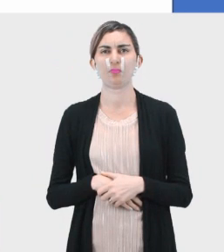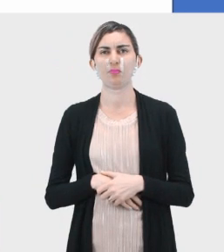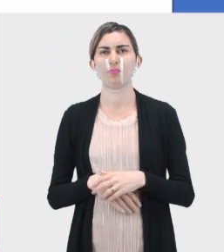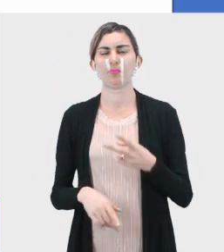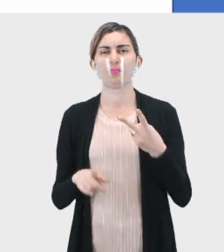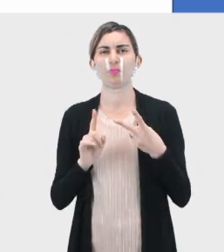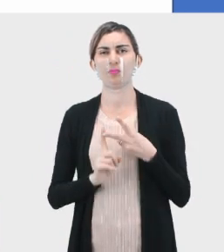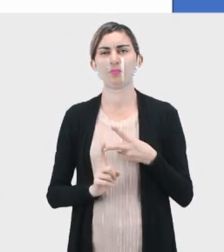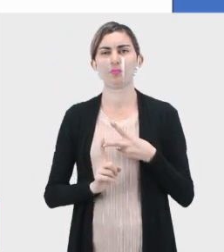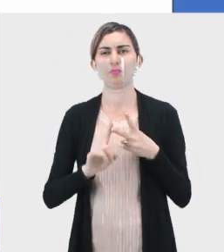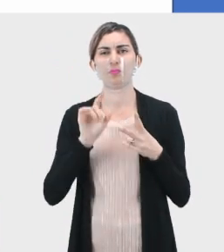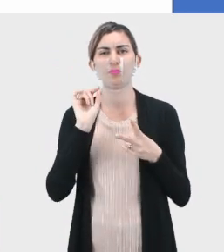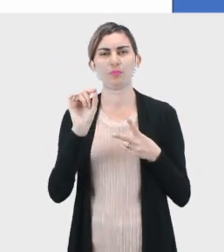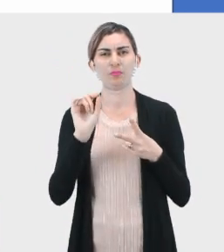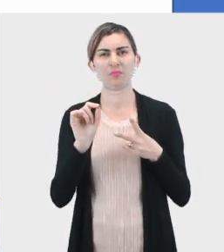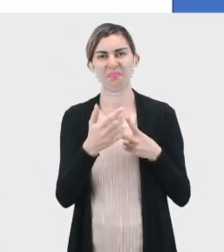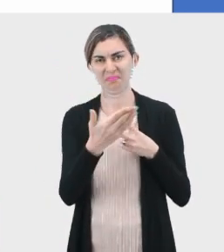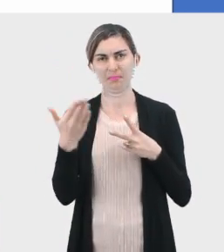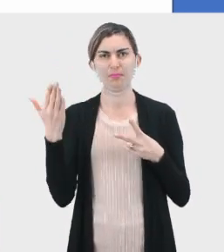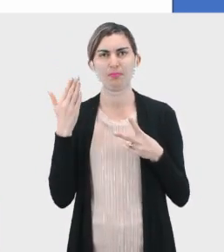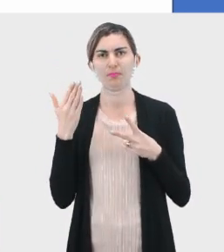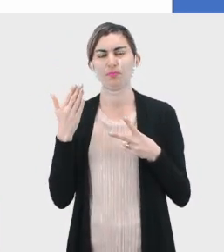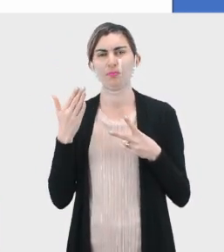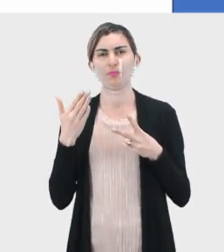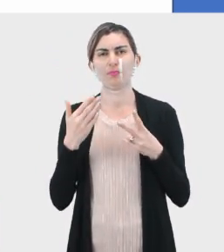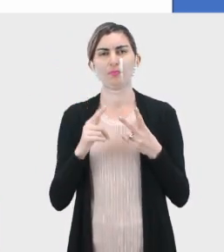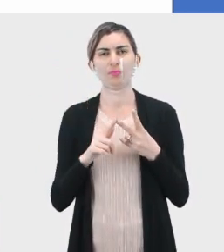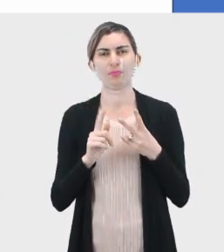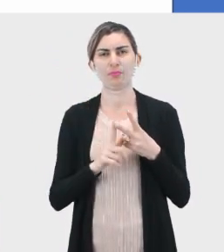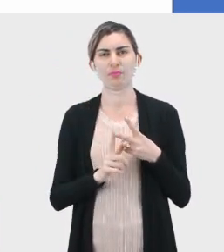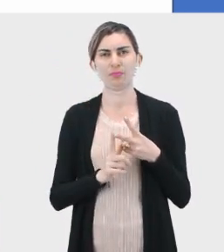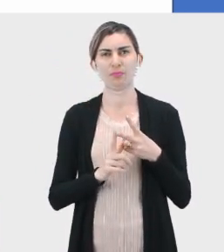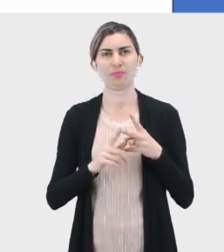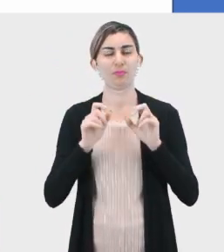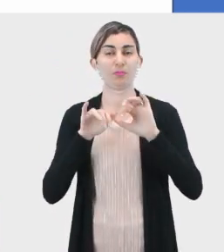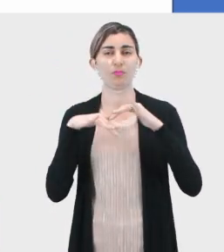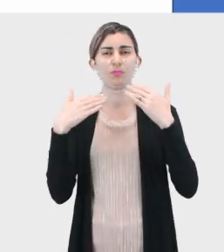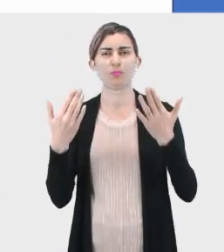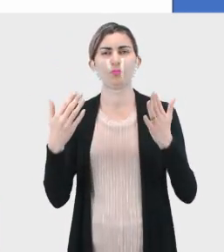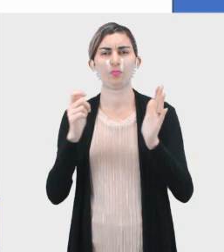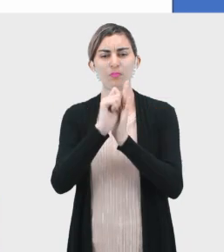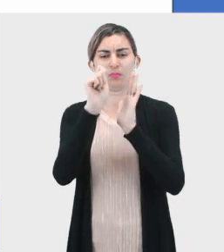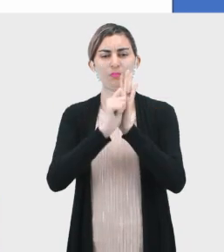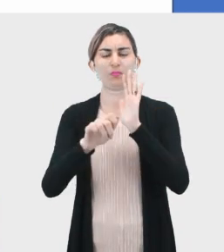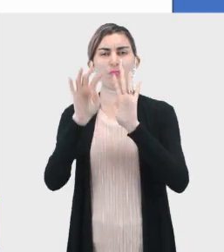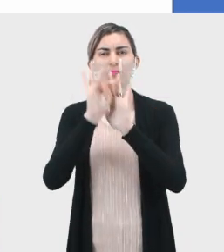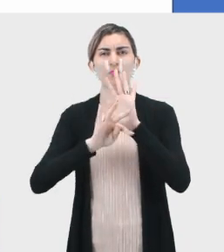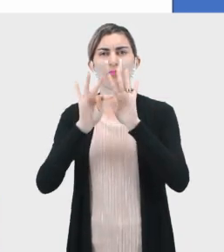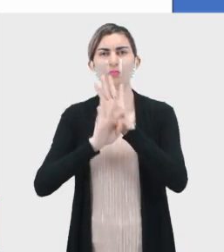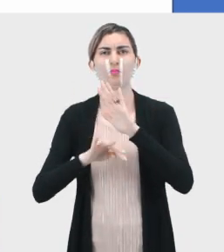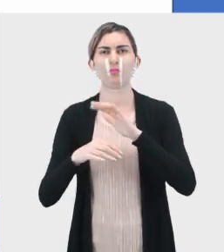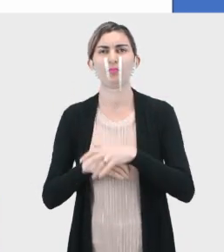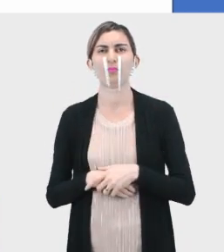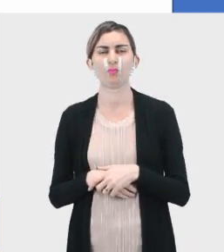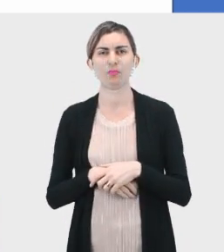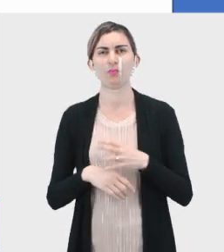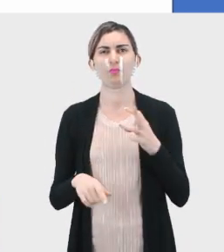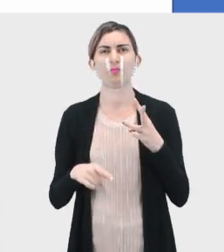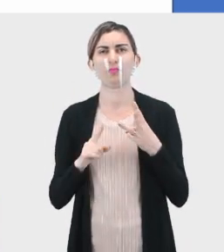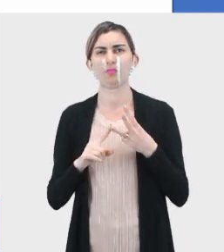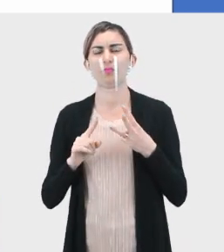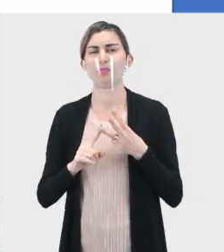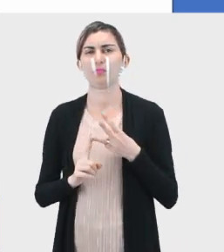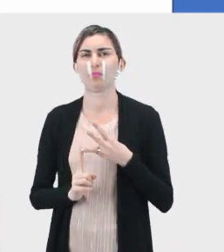Number 2. Who is the author of the text? Qual é o autor do texto? Number